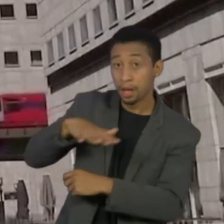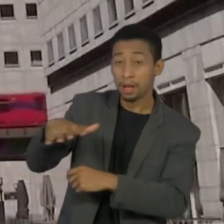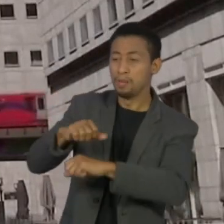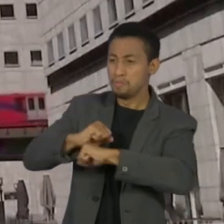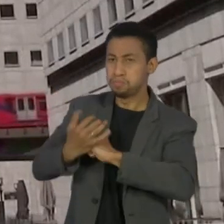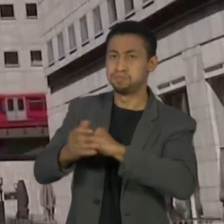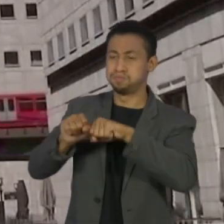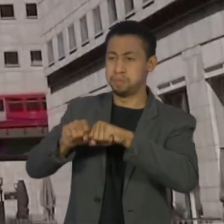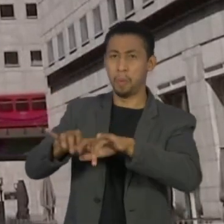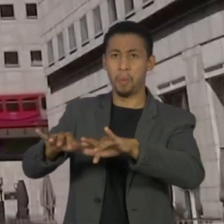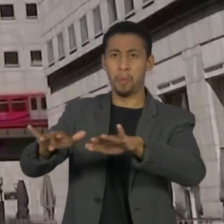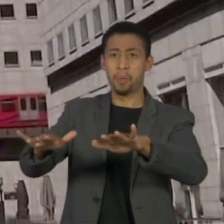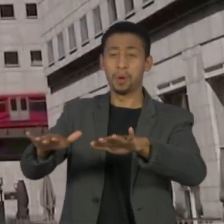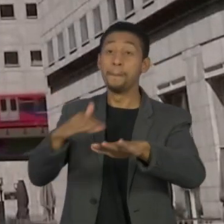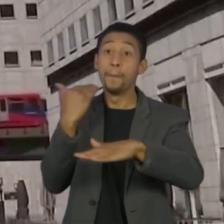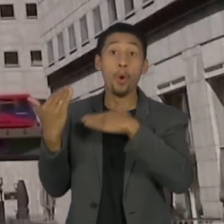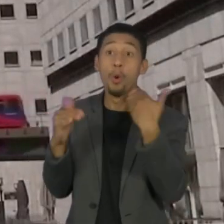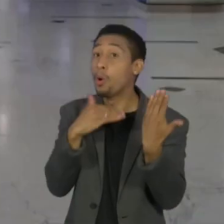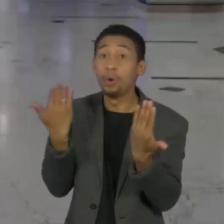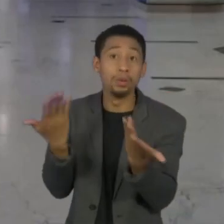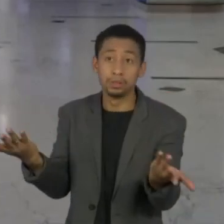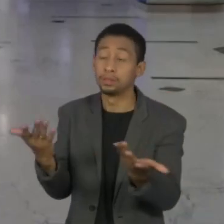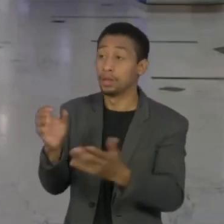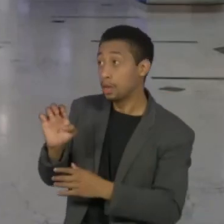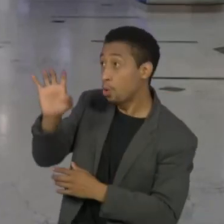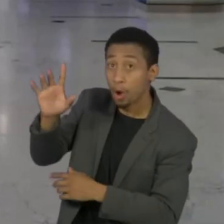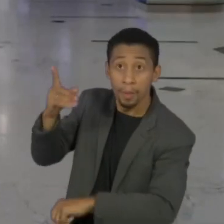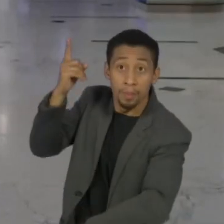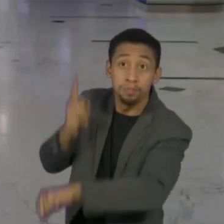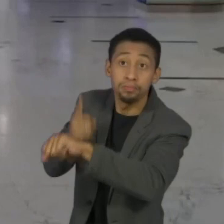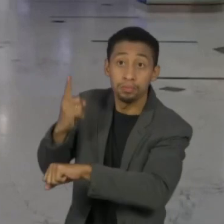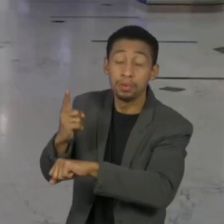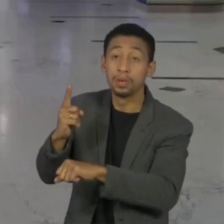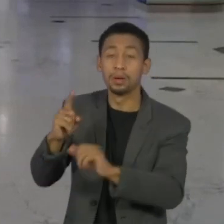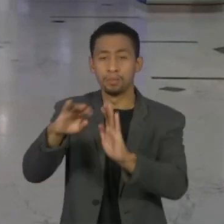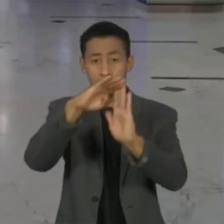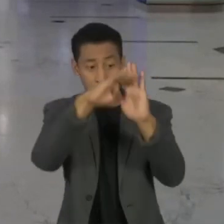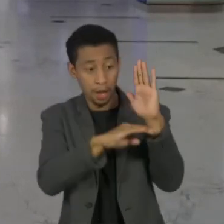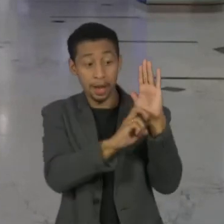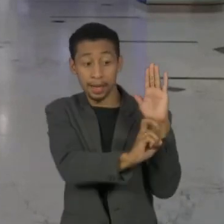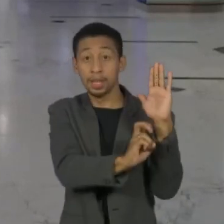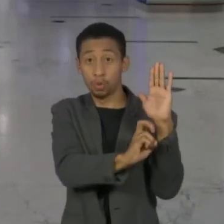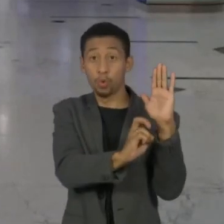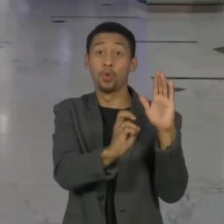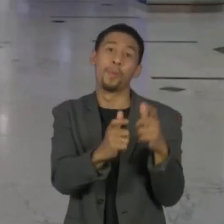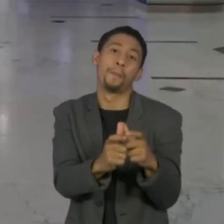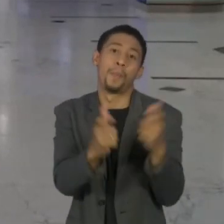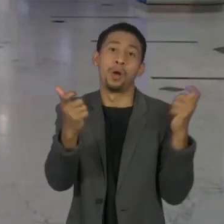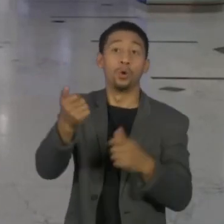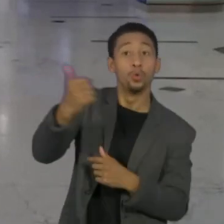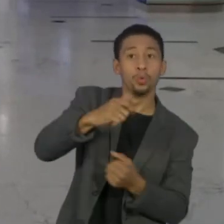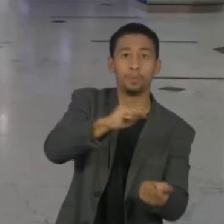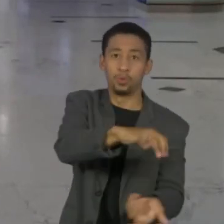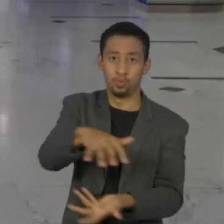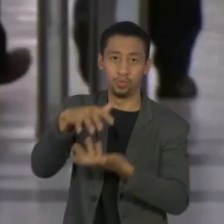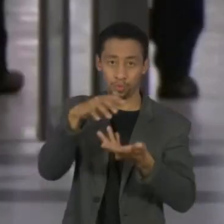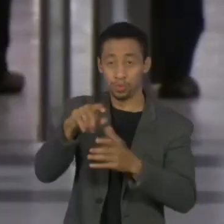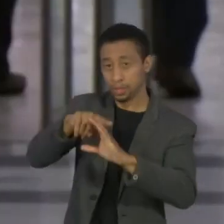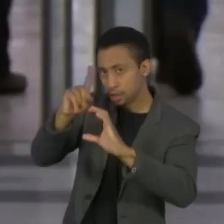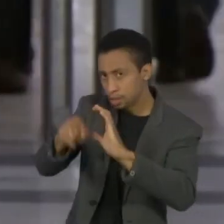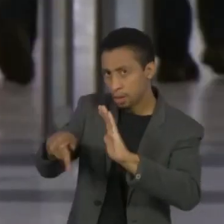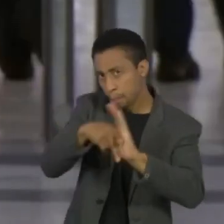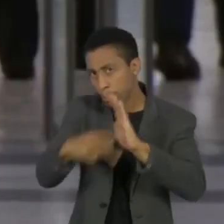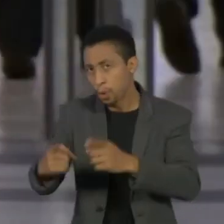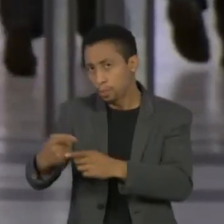oficial de mortes por Covid-19 na Europa e o quinto maior do mundo. Cientistas do governo britânico